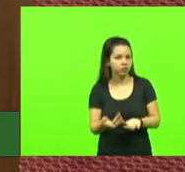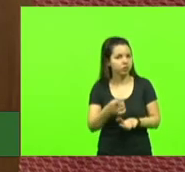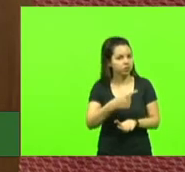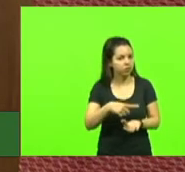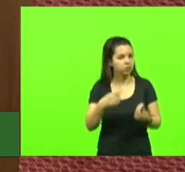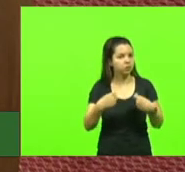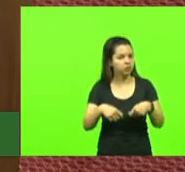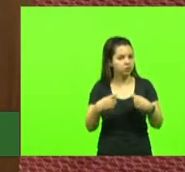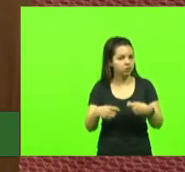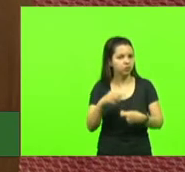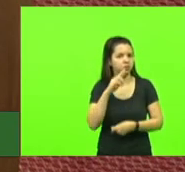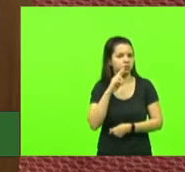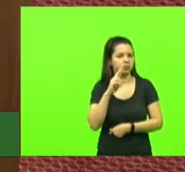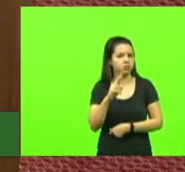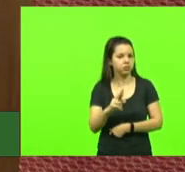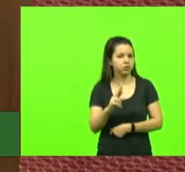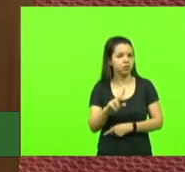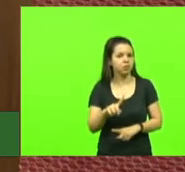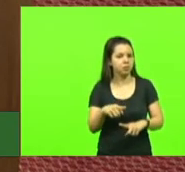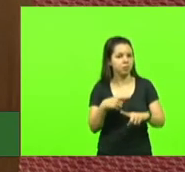responder, mas